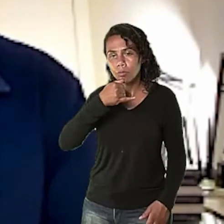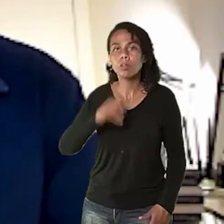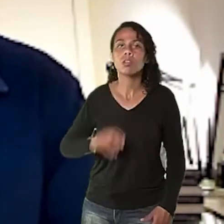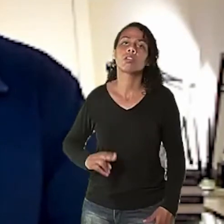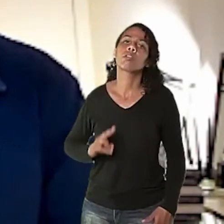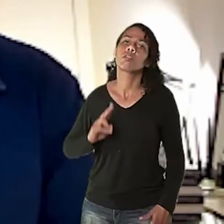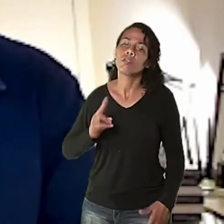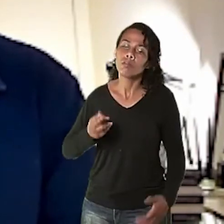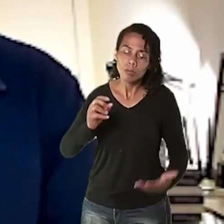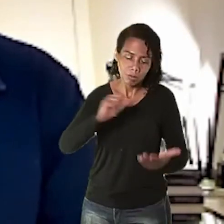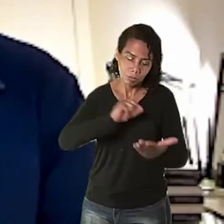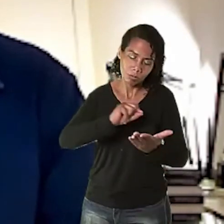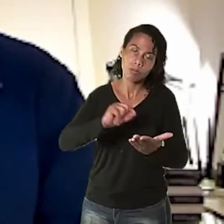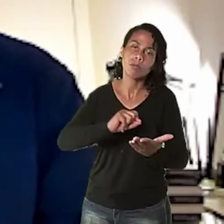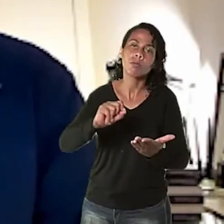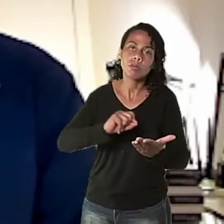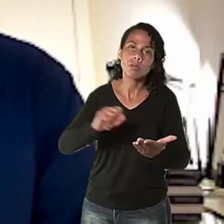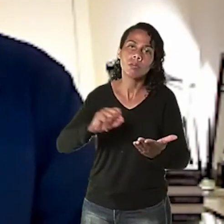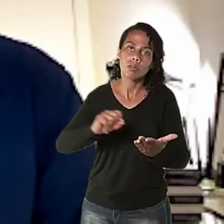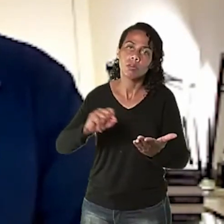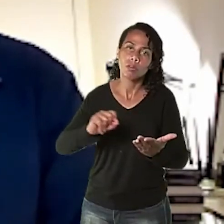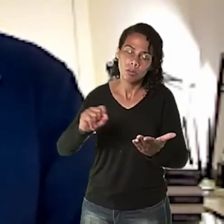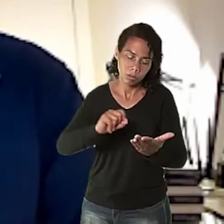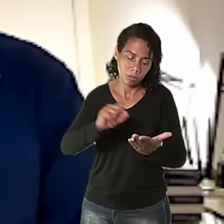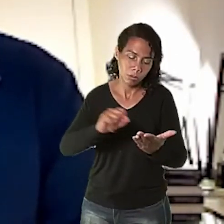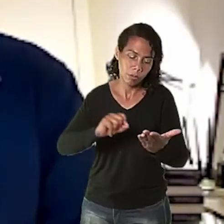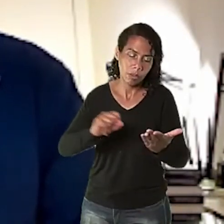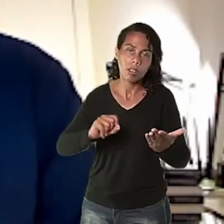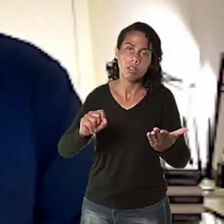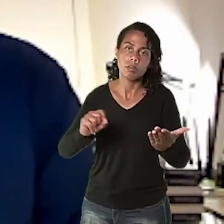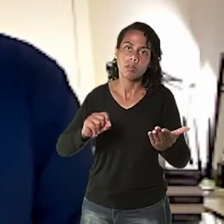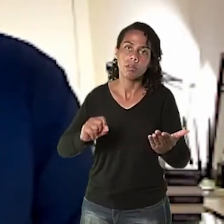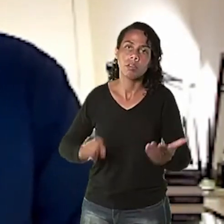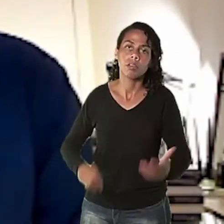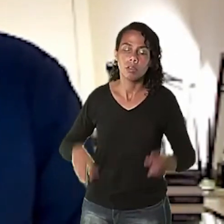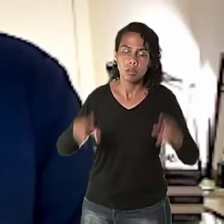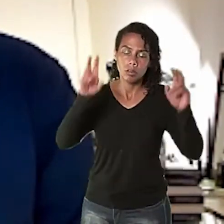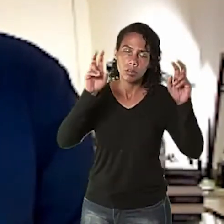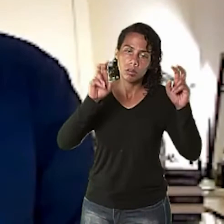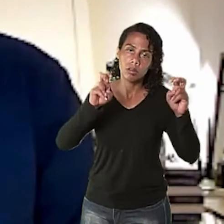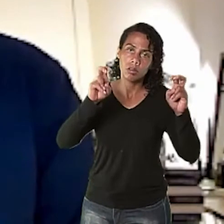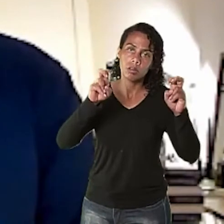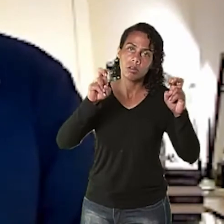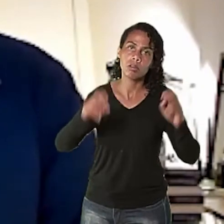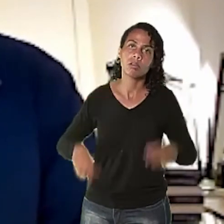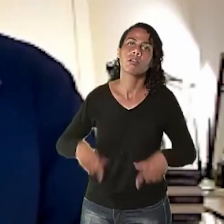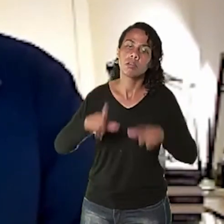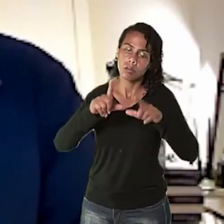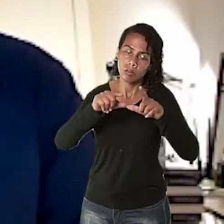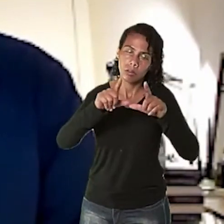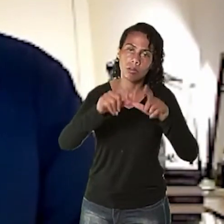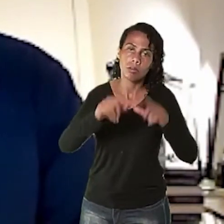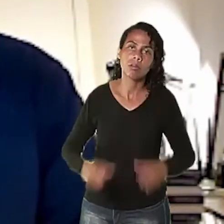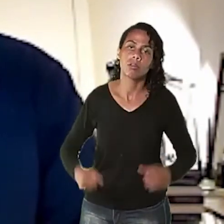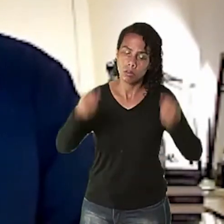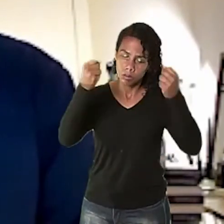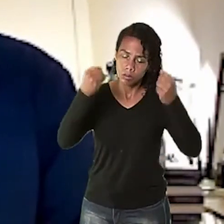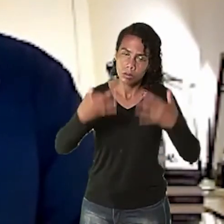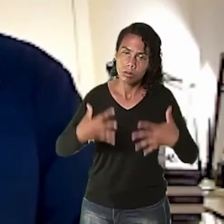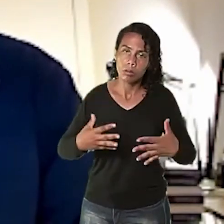nesse momento, foi continuar escrevendo, escrever muito sobre isso. A Piauí publicou um largo trecho disso na Piauí.